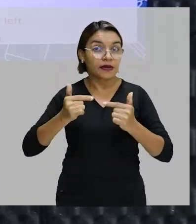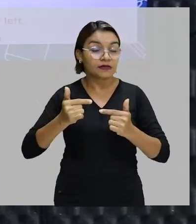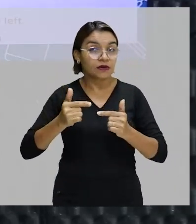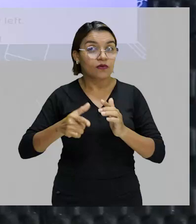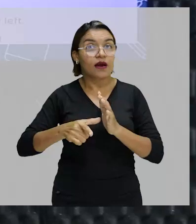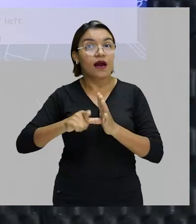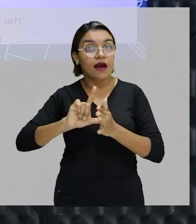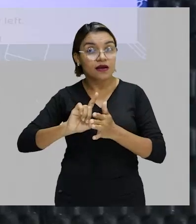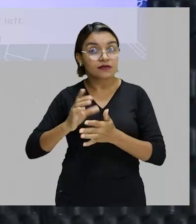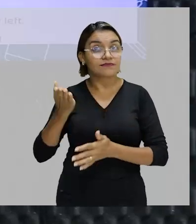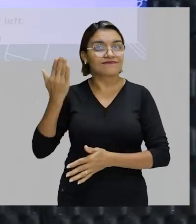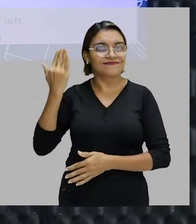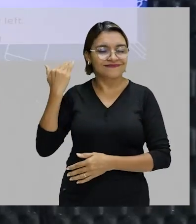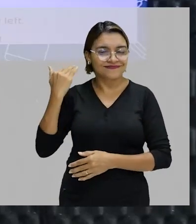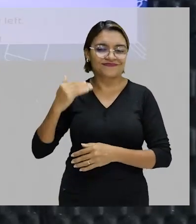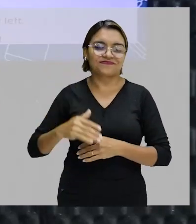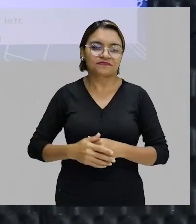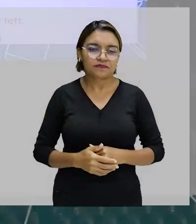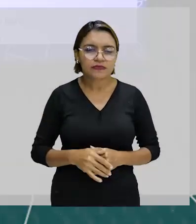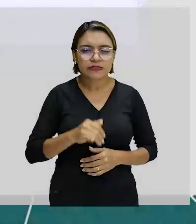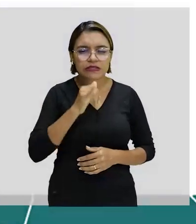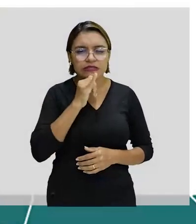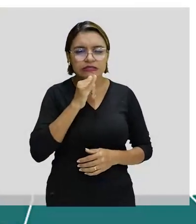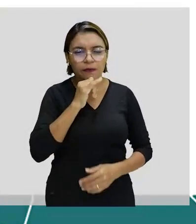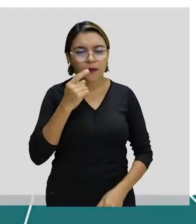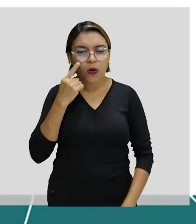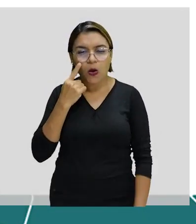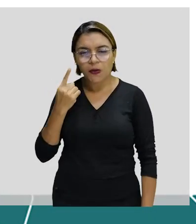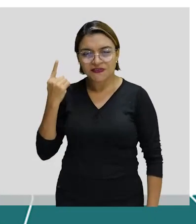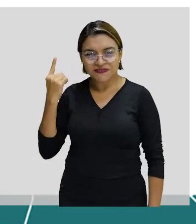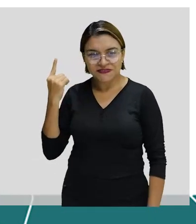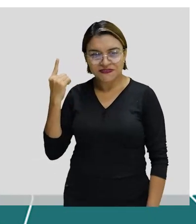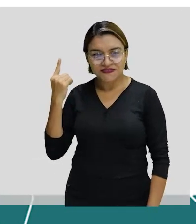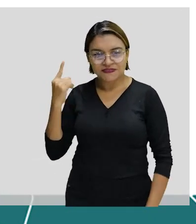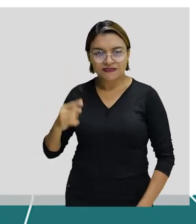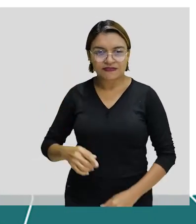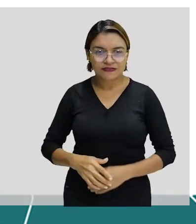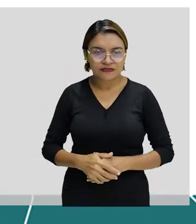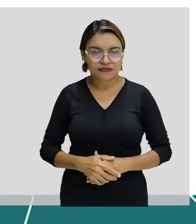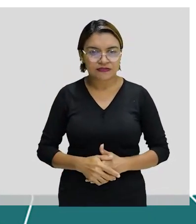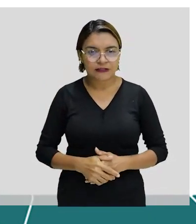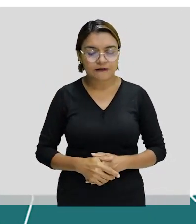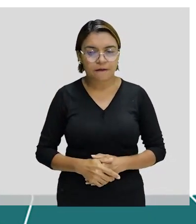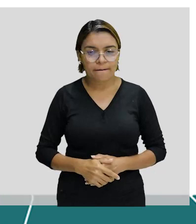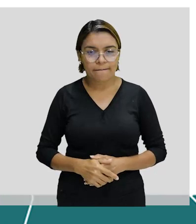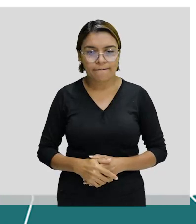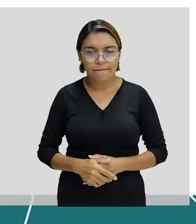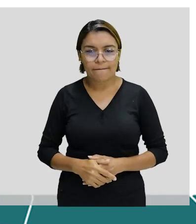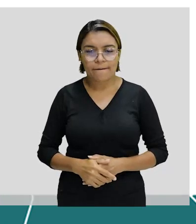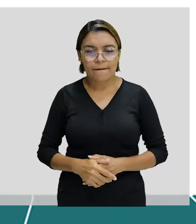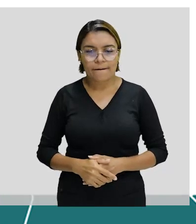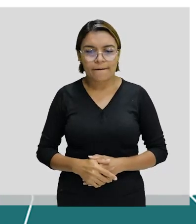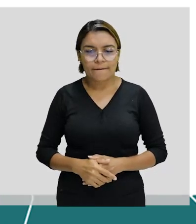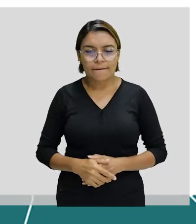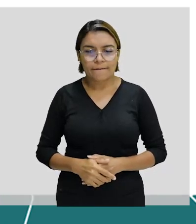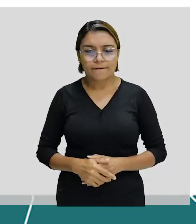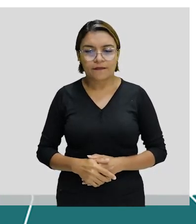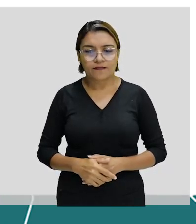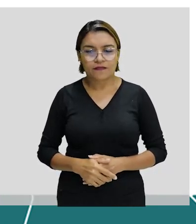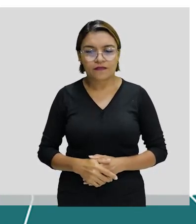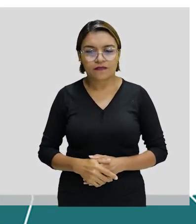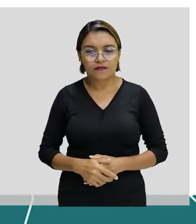do passado. Olha o exemplo. When Tom arrived at the bus stop, the bus had